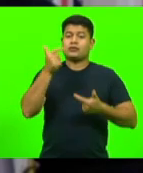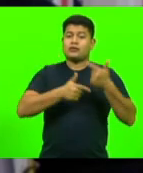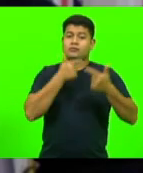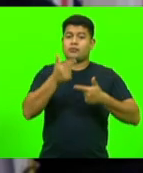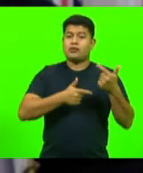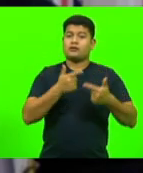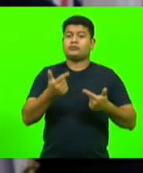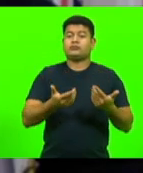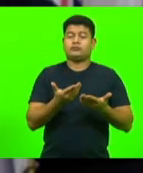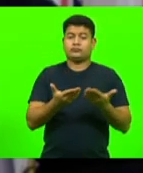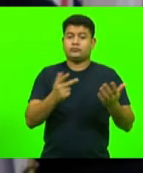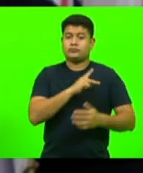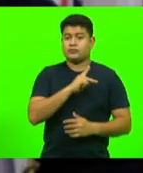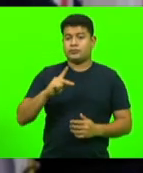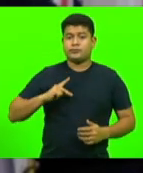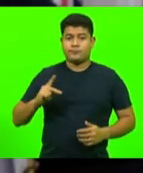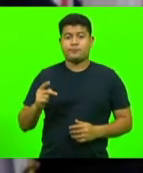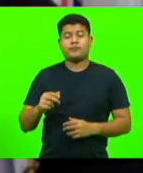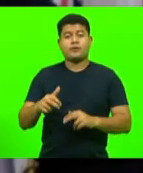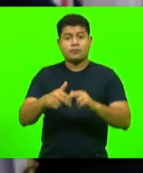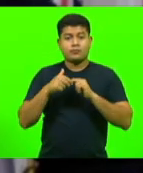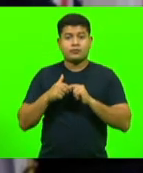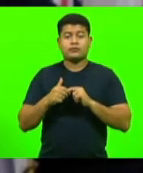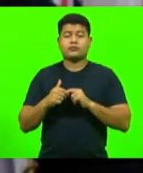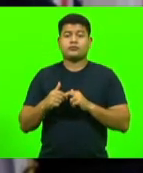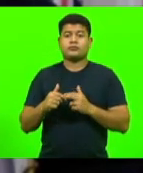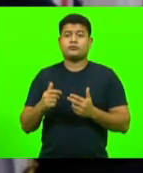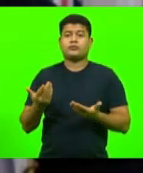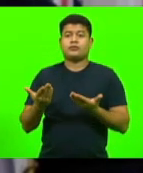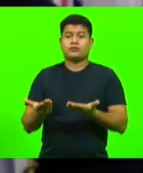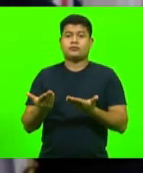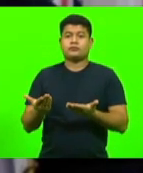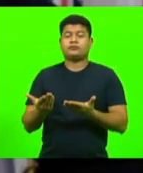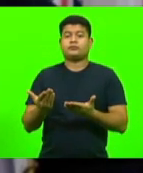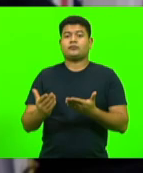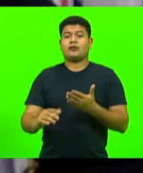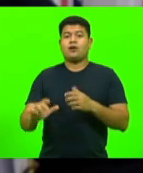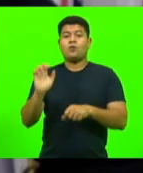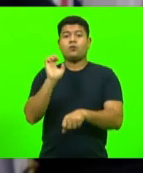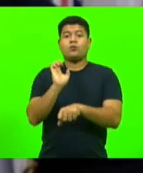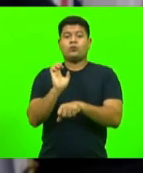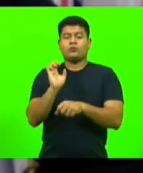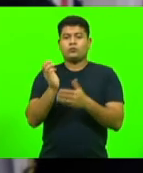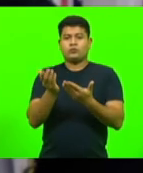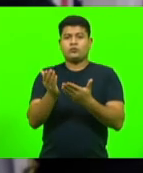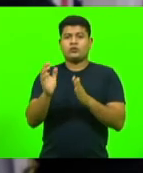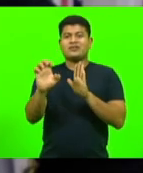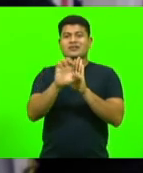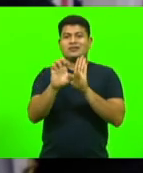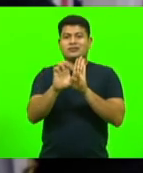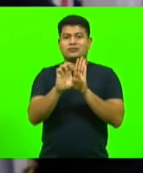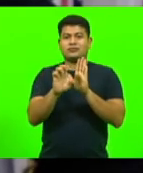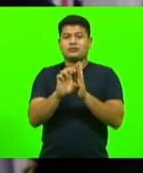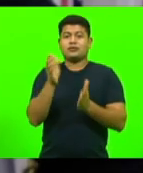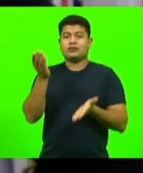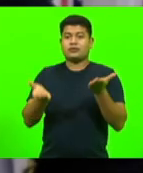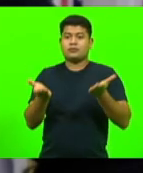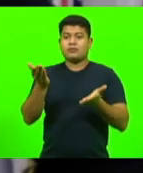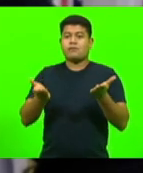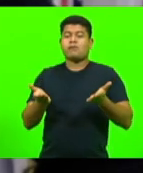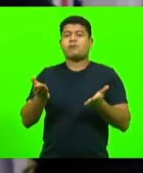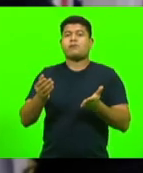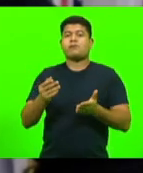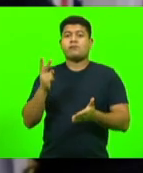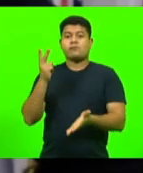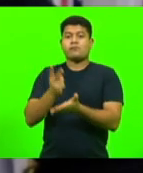serviço público e portanto o estatuto da da estabilidade com permanente avaliação é um pilar da